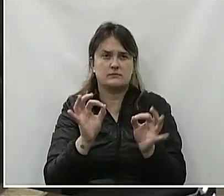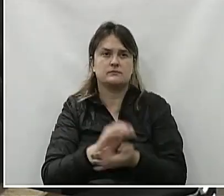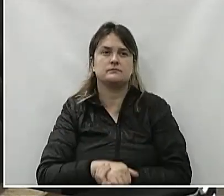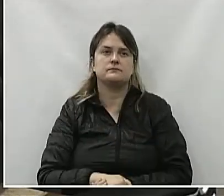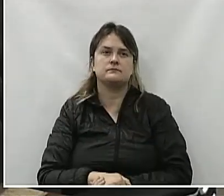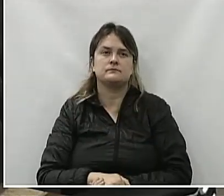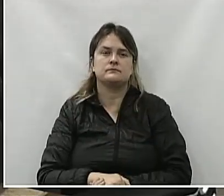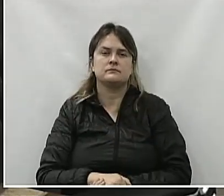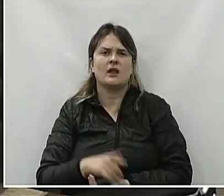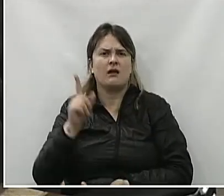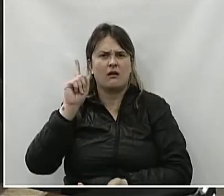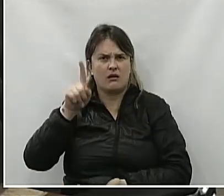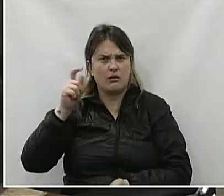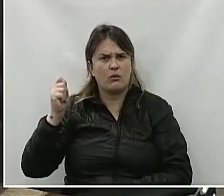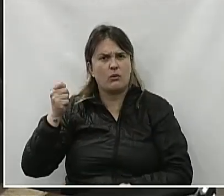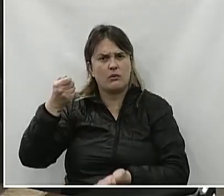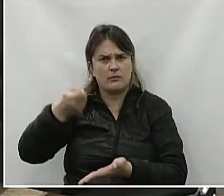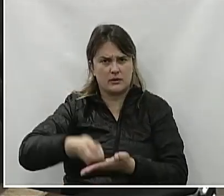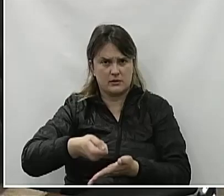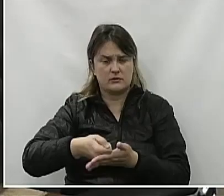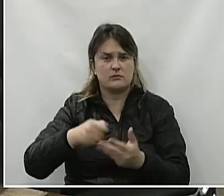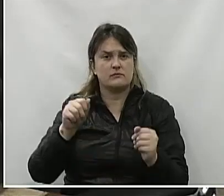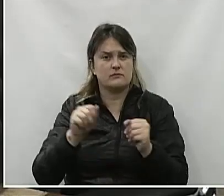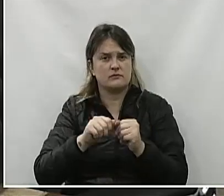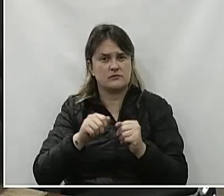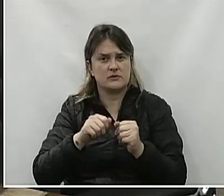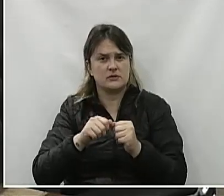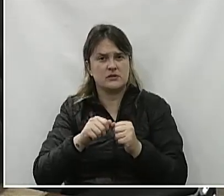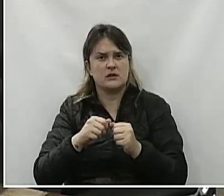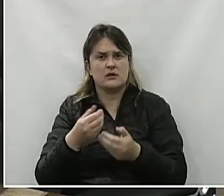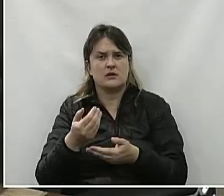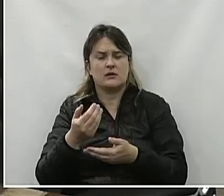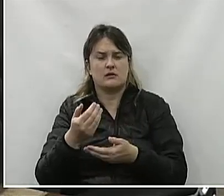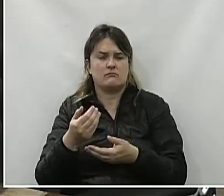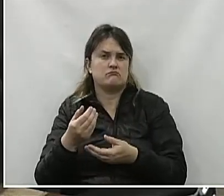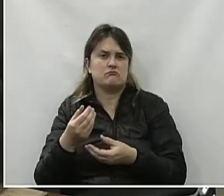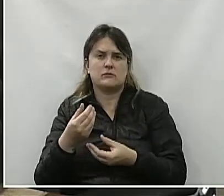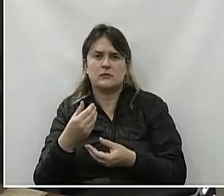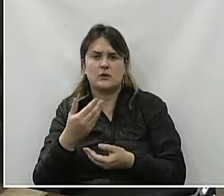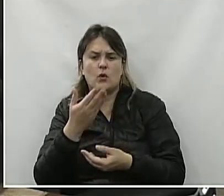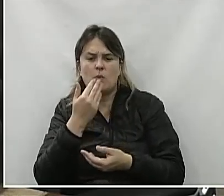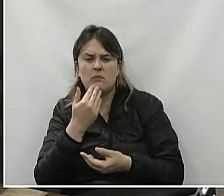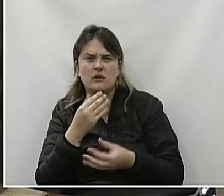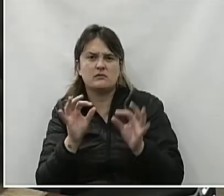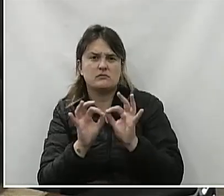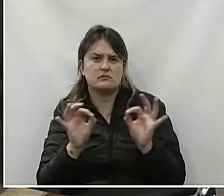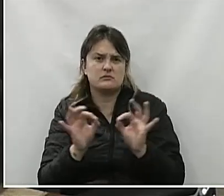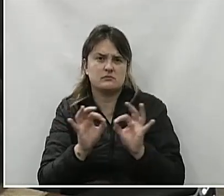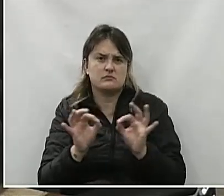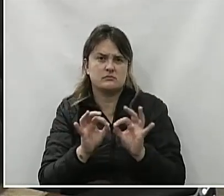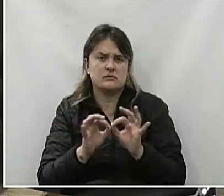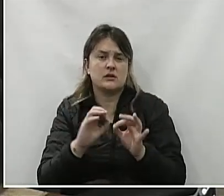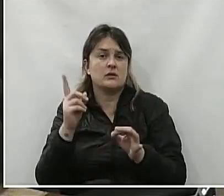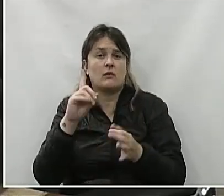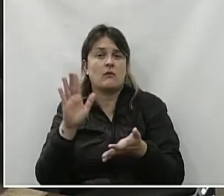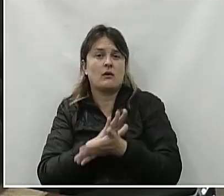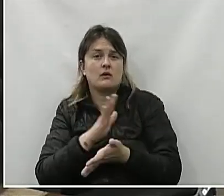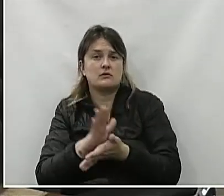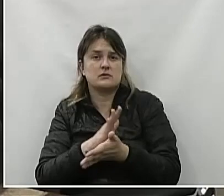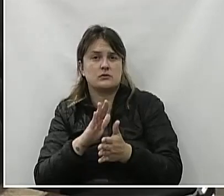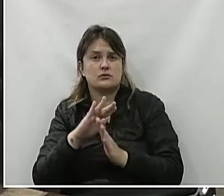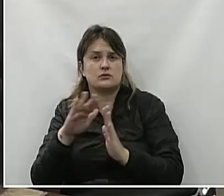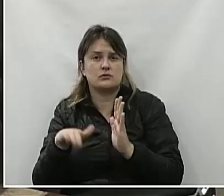então ele é obrigado a fazer uma alimentação superficial para não